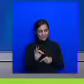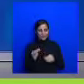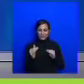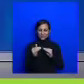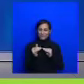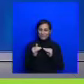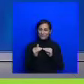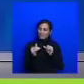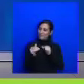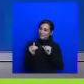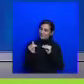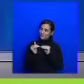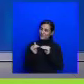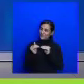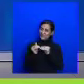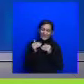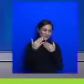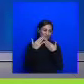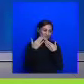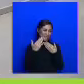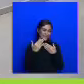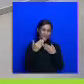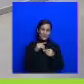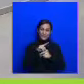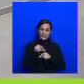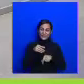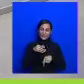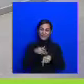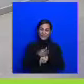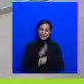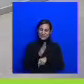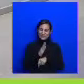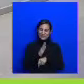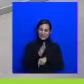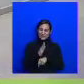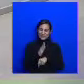Sim, confirmo. Sim, confirmo. Obrigado. Sorteio validado.